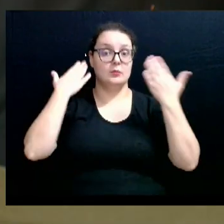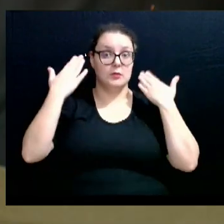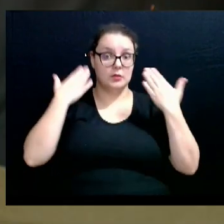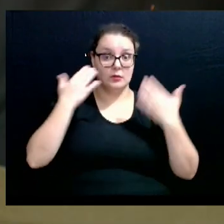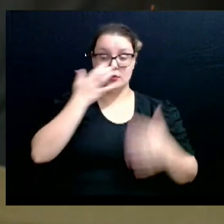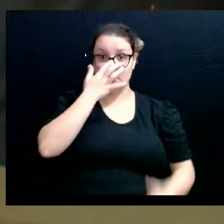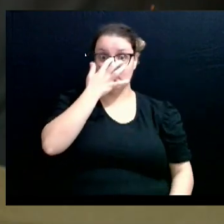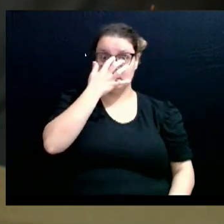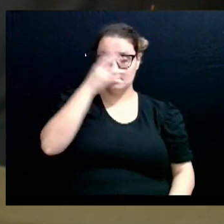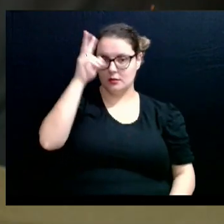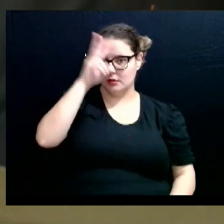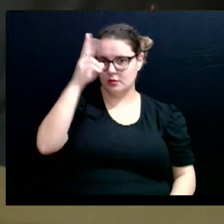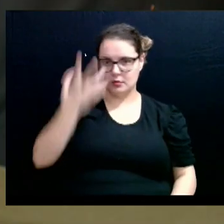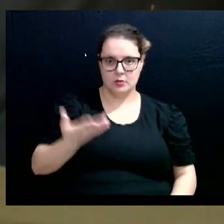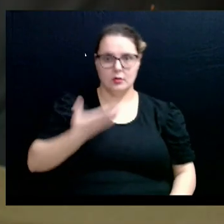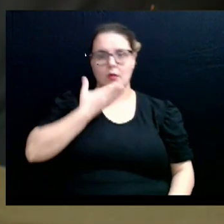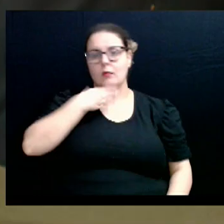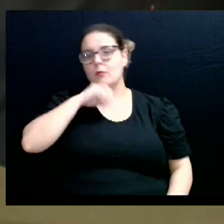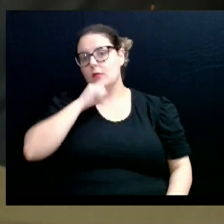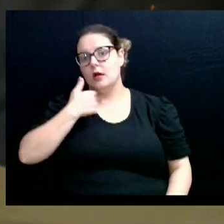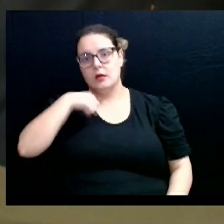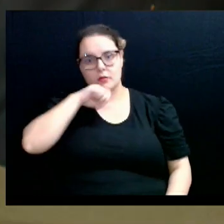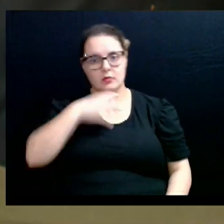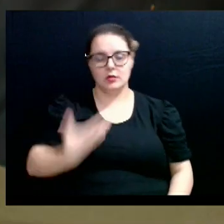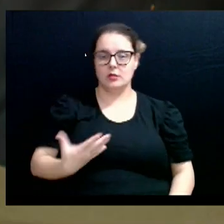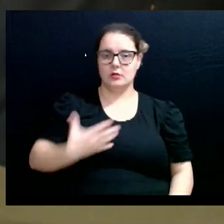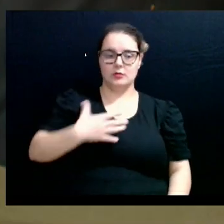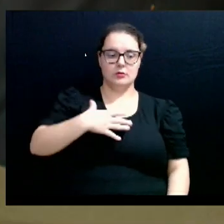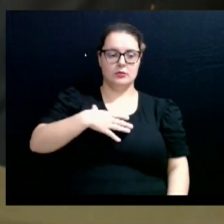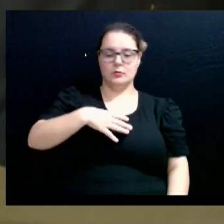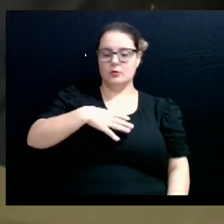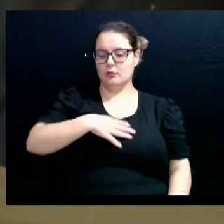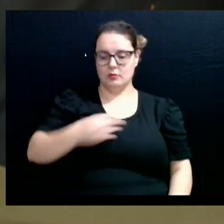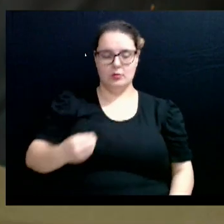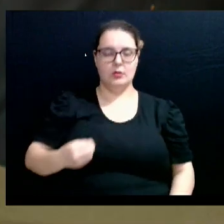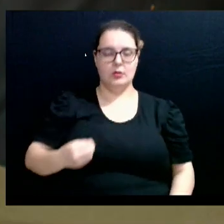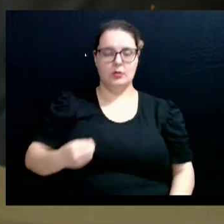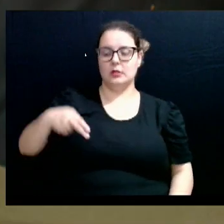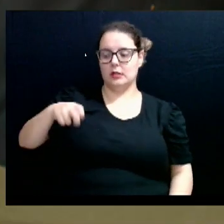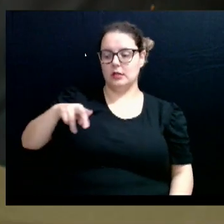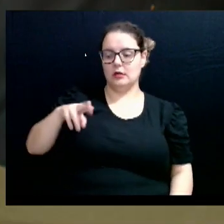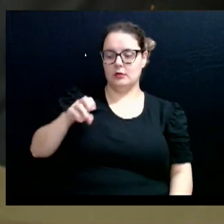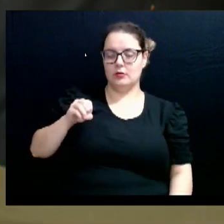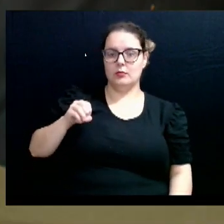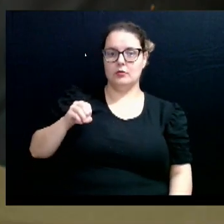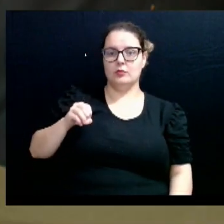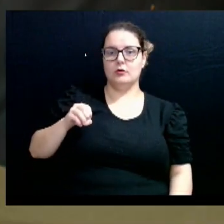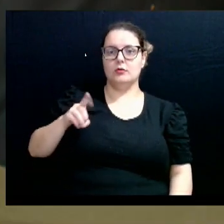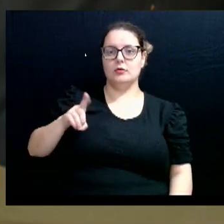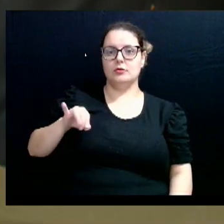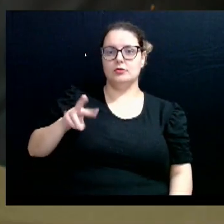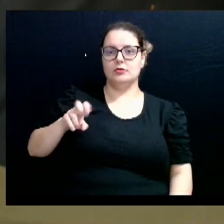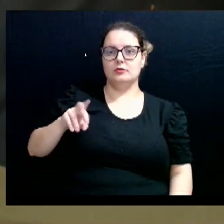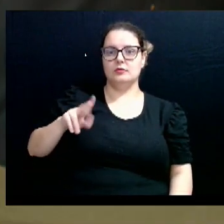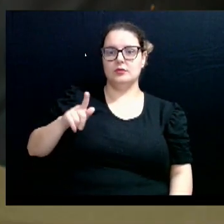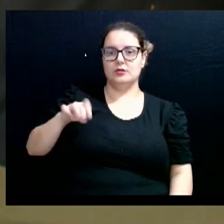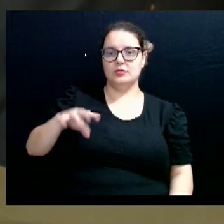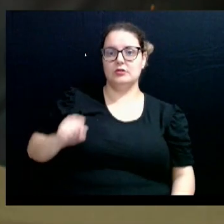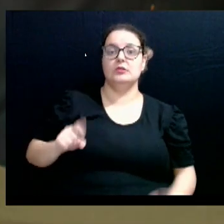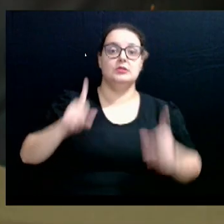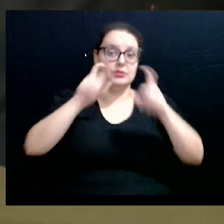de pais com filhos neurodivergentes descrevem uma verdadeira montanha-russa de emoções, desafios e, claro,